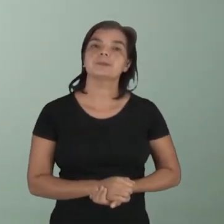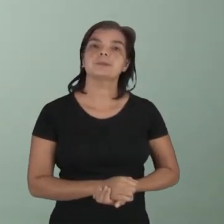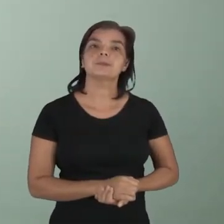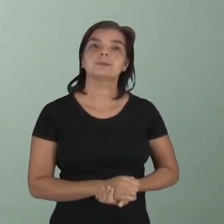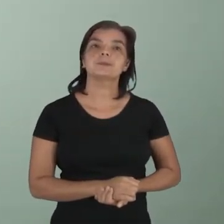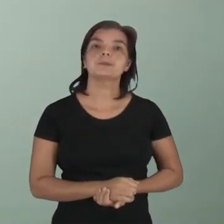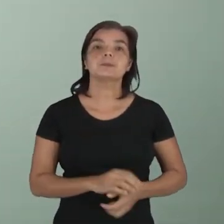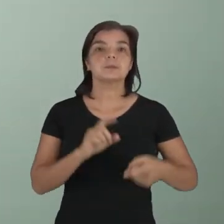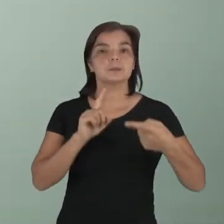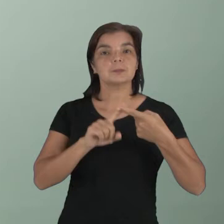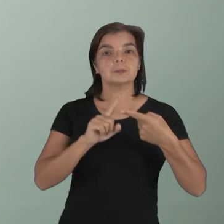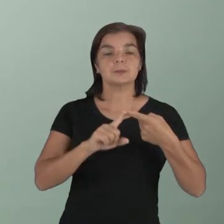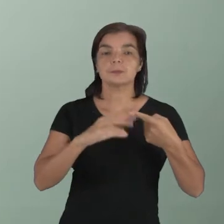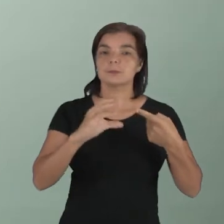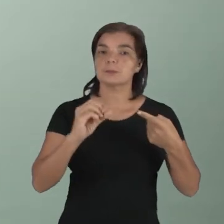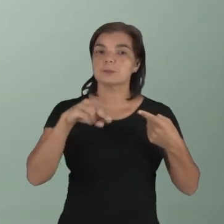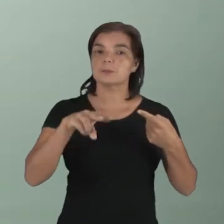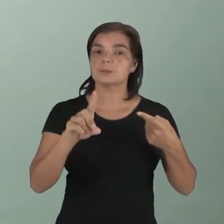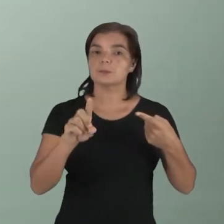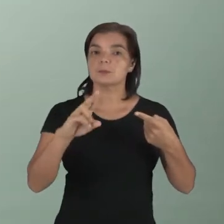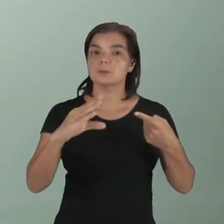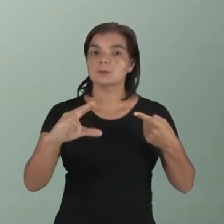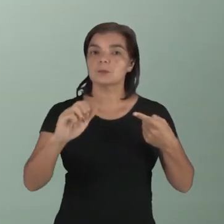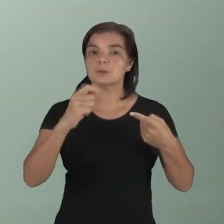sentido. Então vamos a